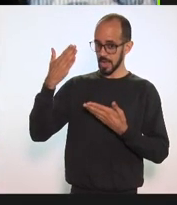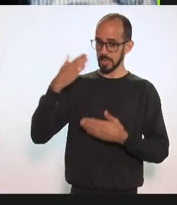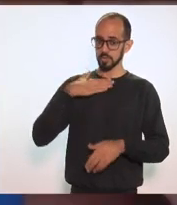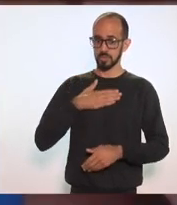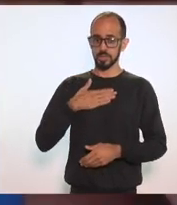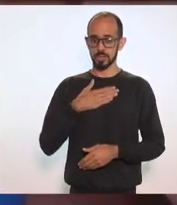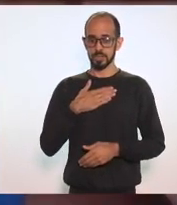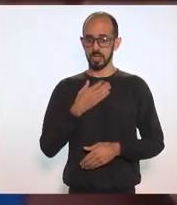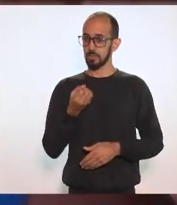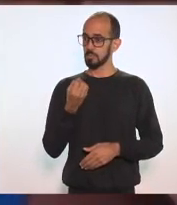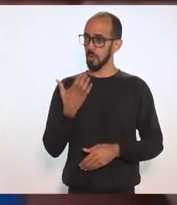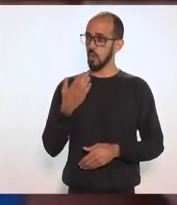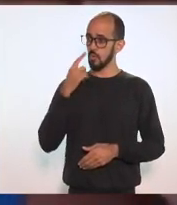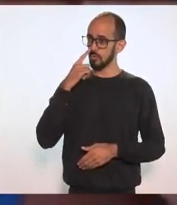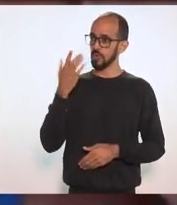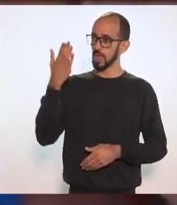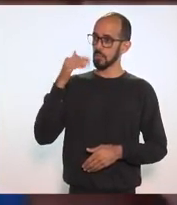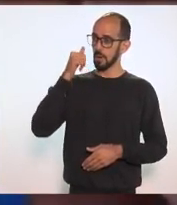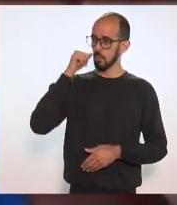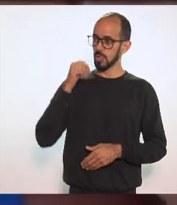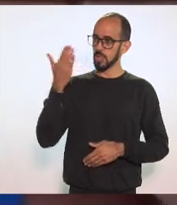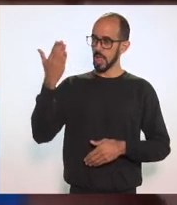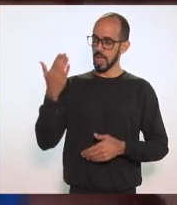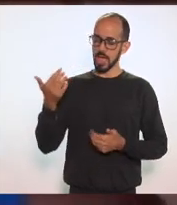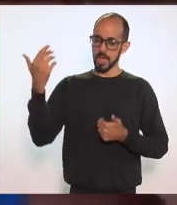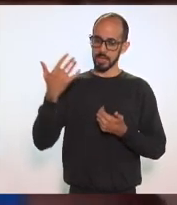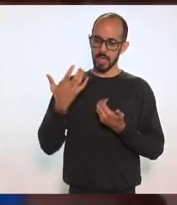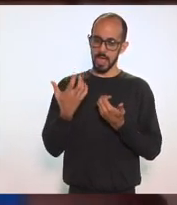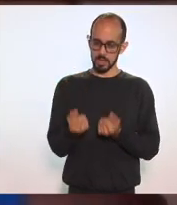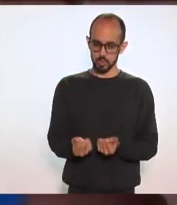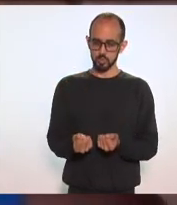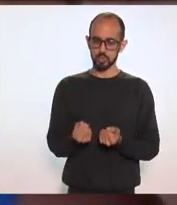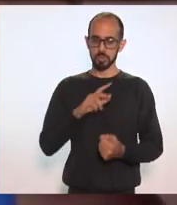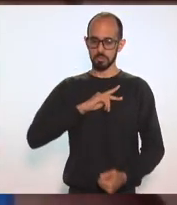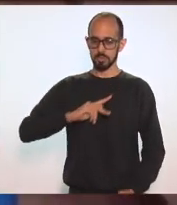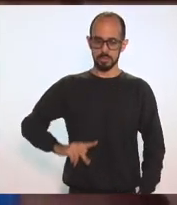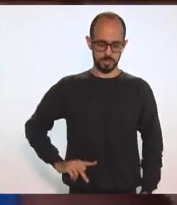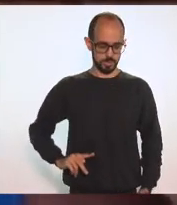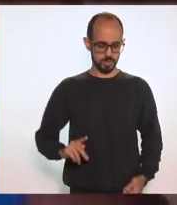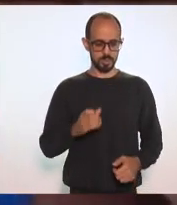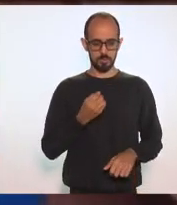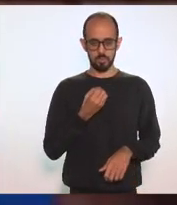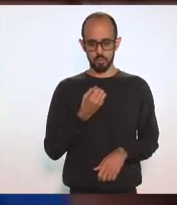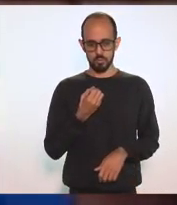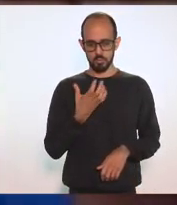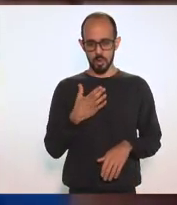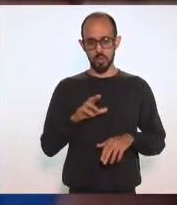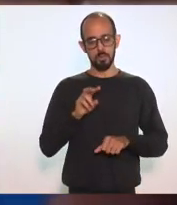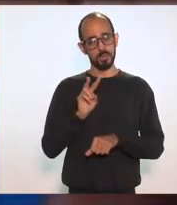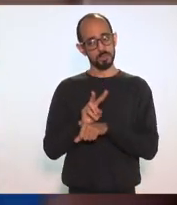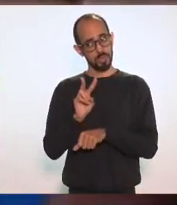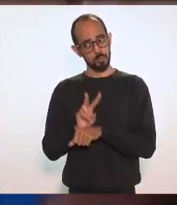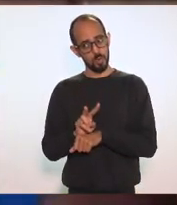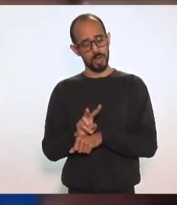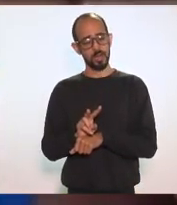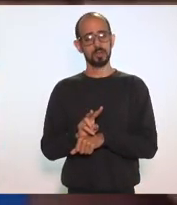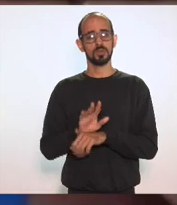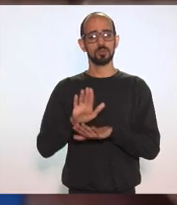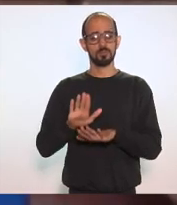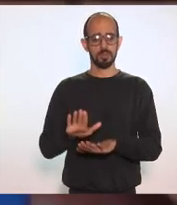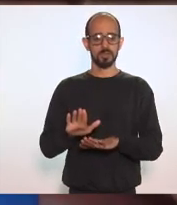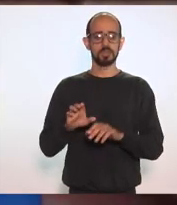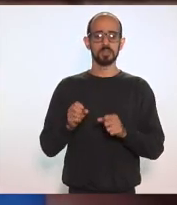vê-la aí. É sempre bom ver uma mulher ocupando um espaço da presidência. mesmo que interinamente. Saúdo, então,